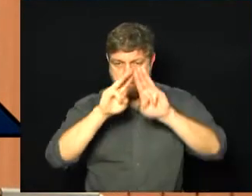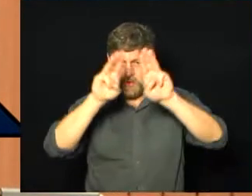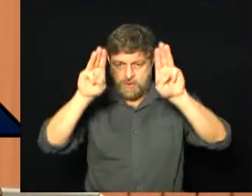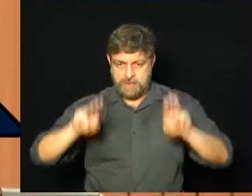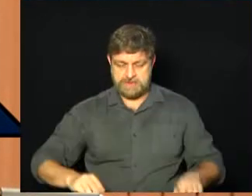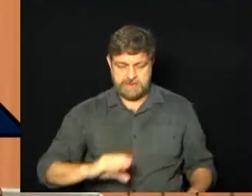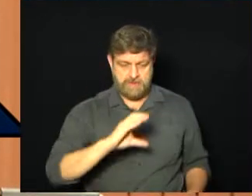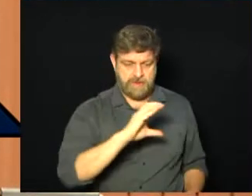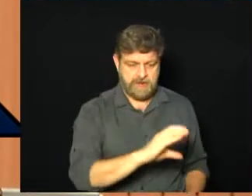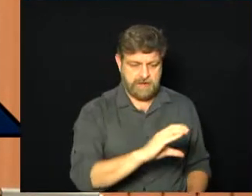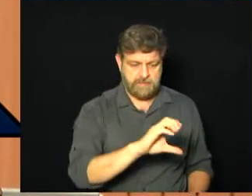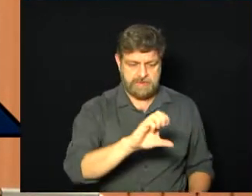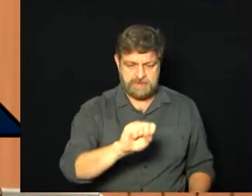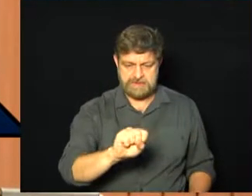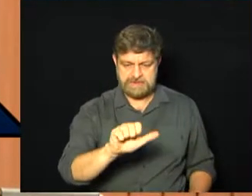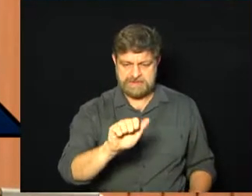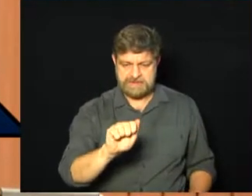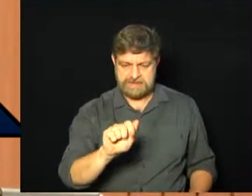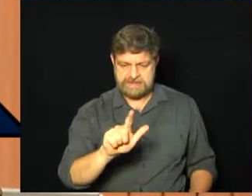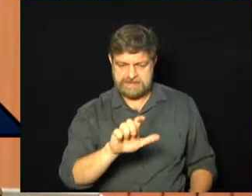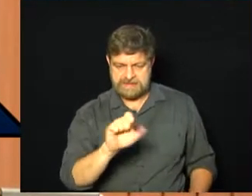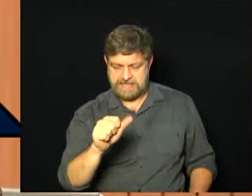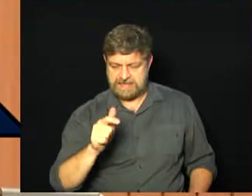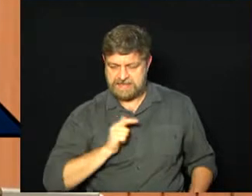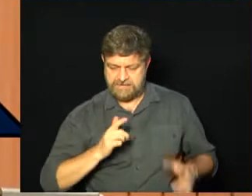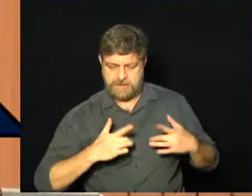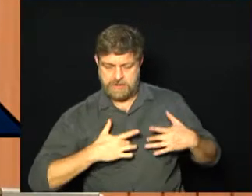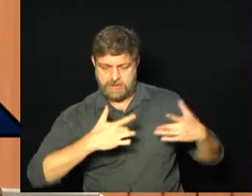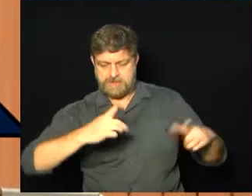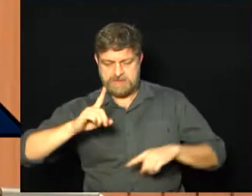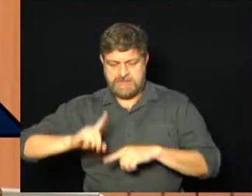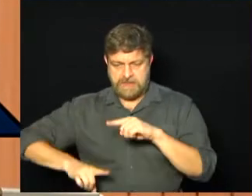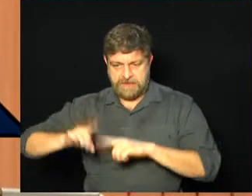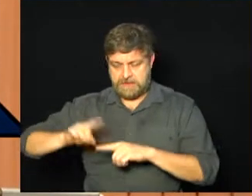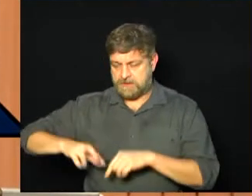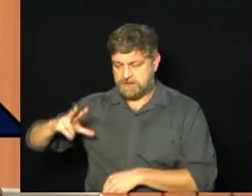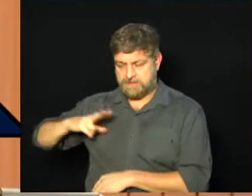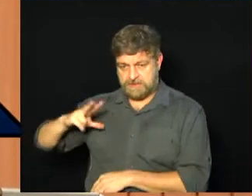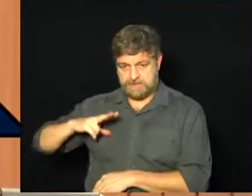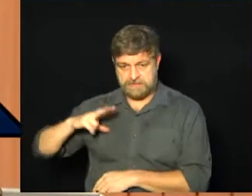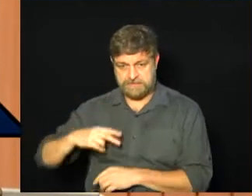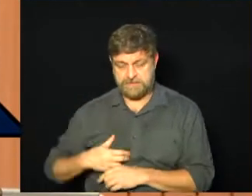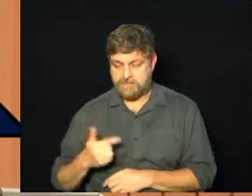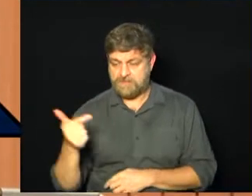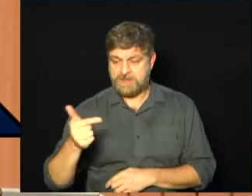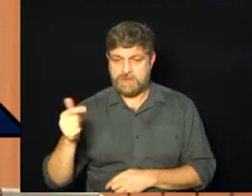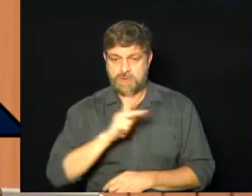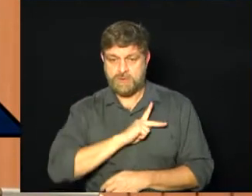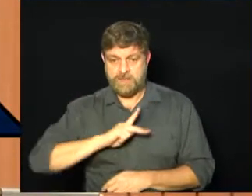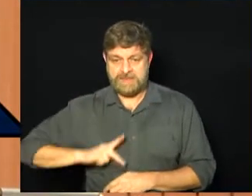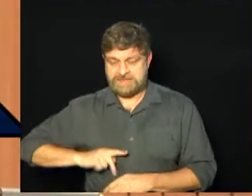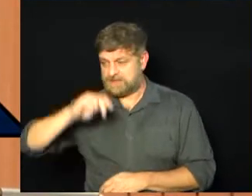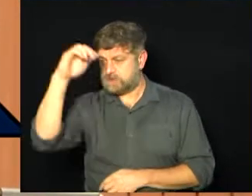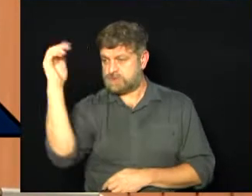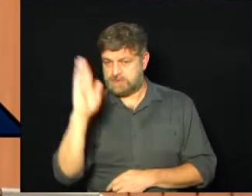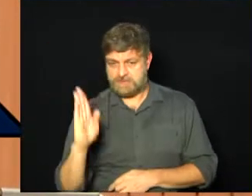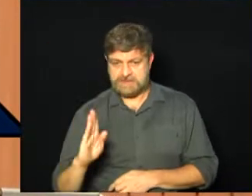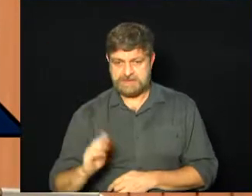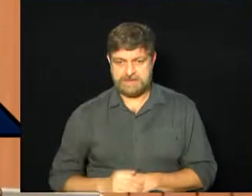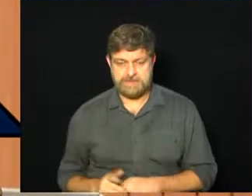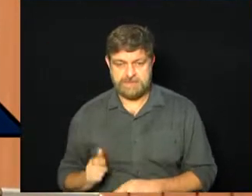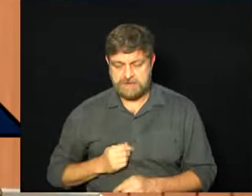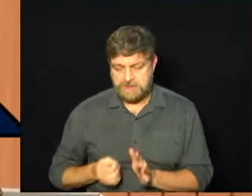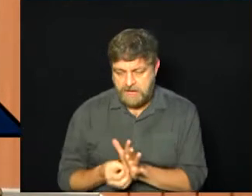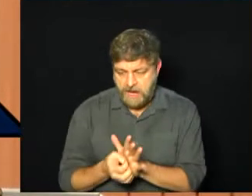de doações do próprio Campos Sales, segundo presidente civil do Brasil, que várias vezes honrou o Centro